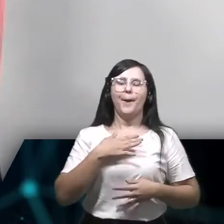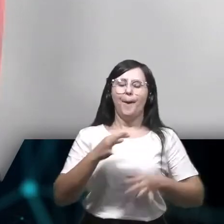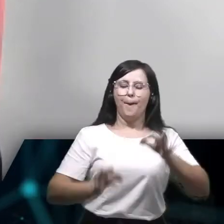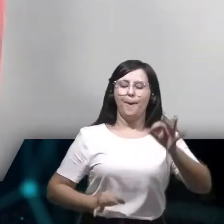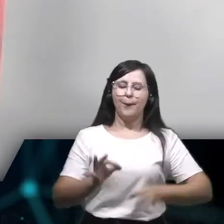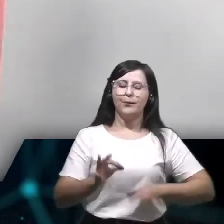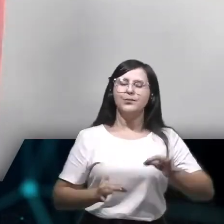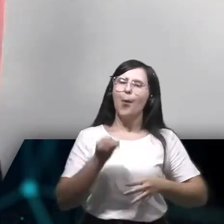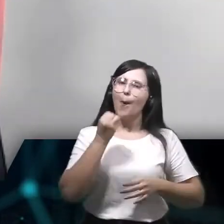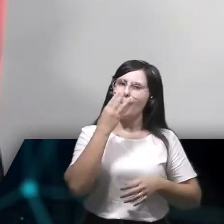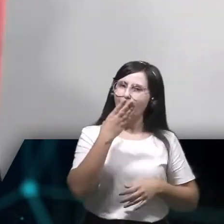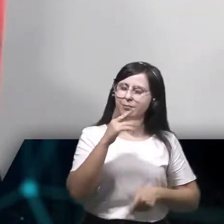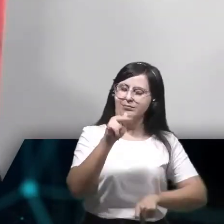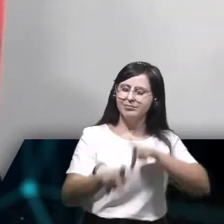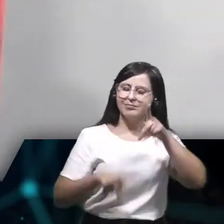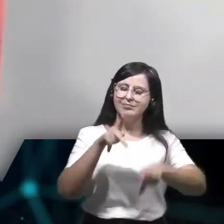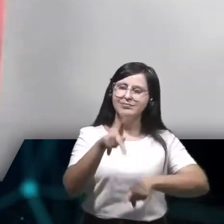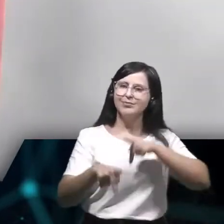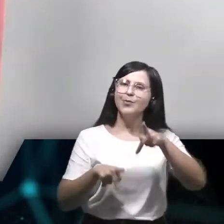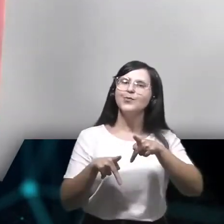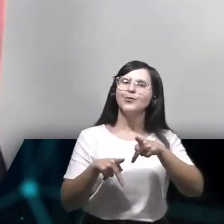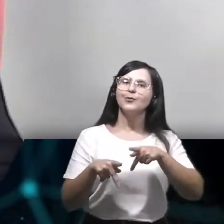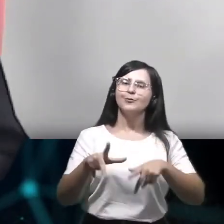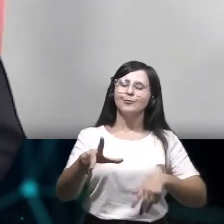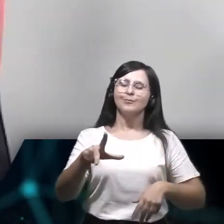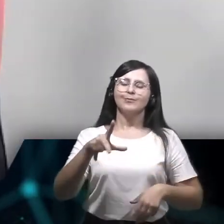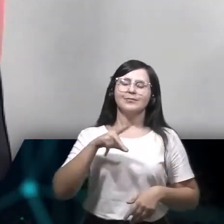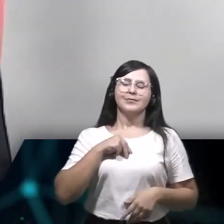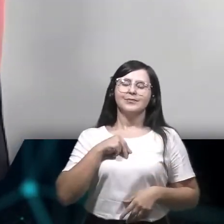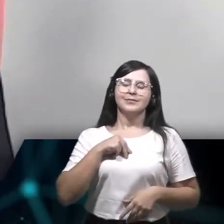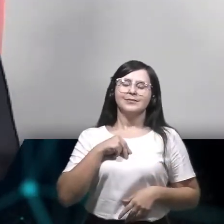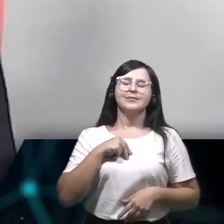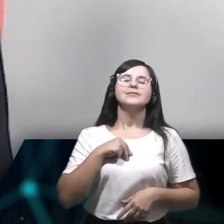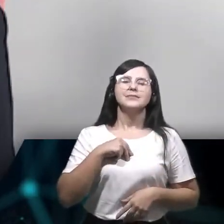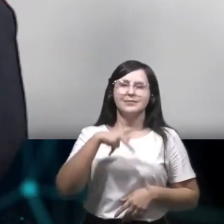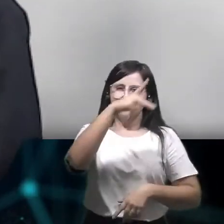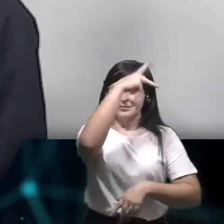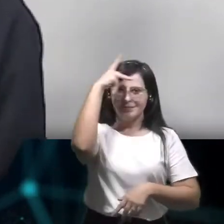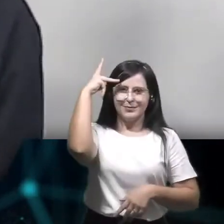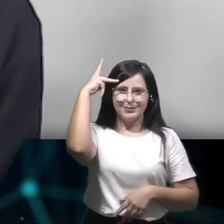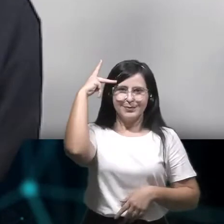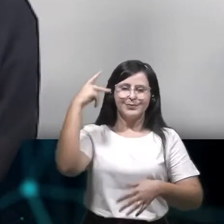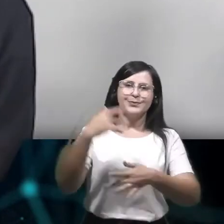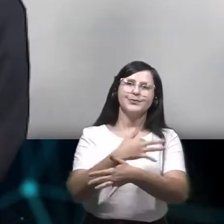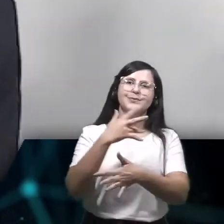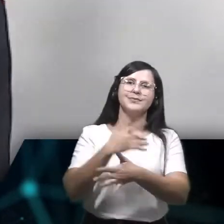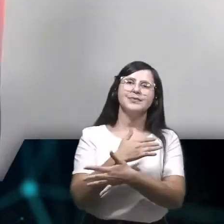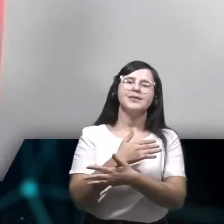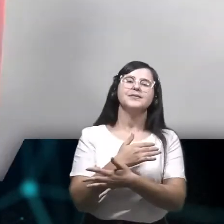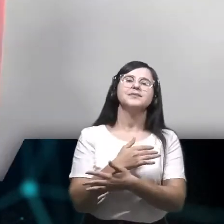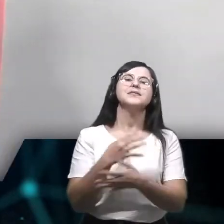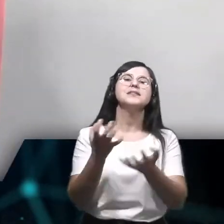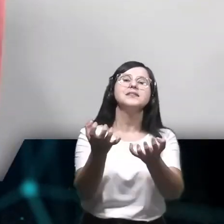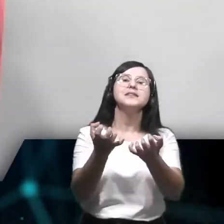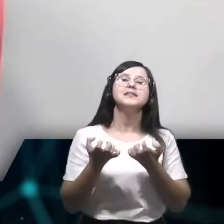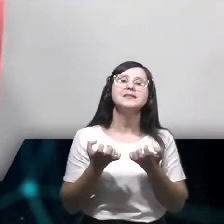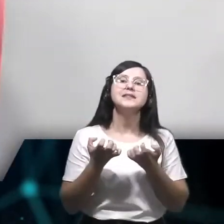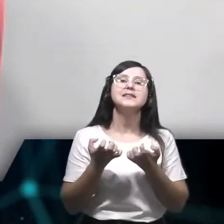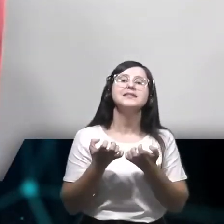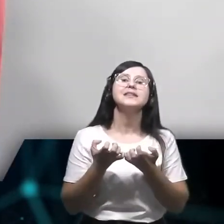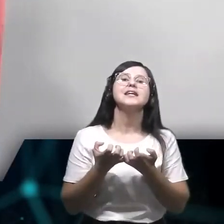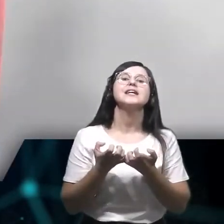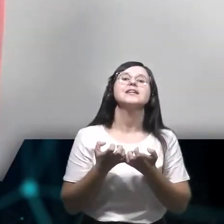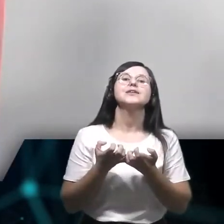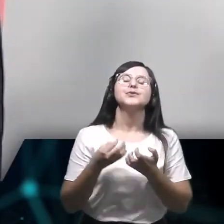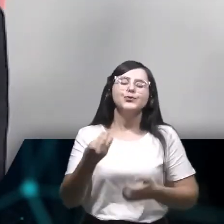que vai beneficiar a população como ela merece, com total respeito e dignidade, tá certo? Revitalização das matas